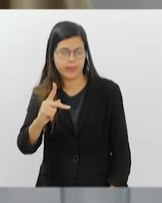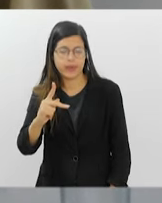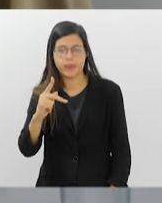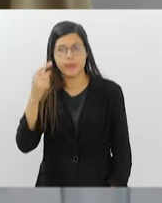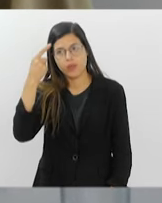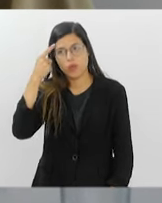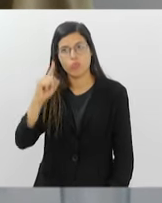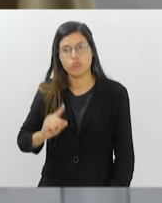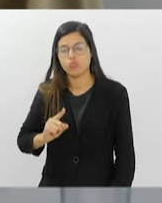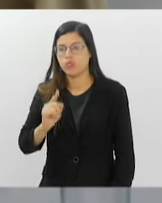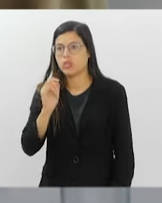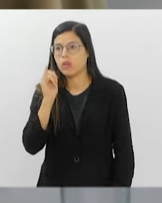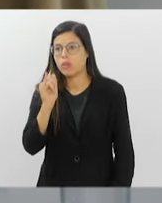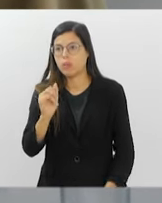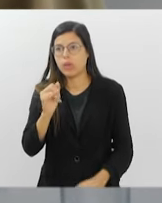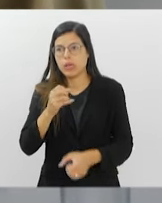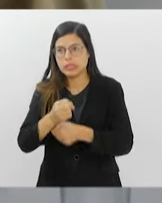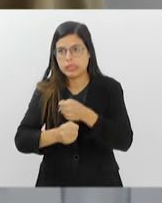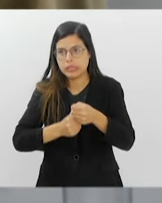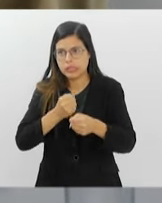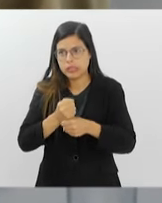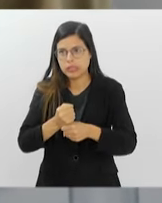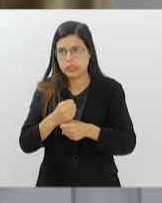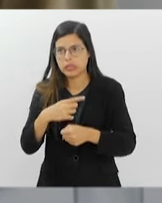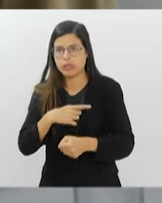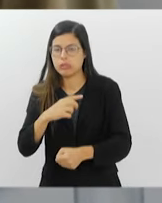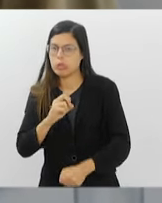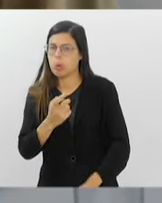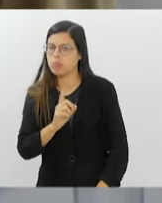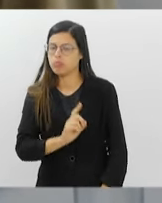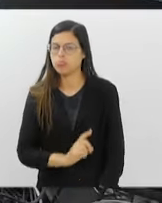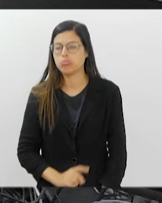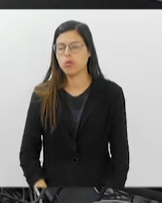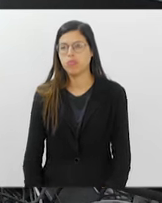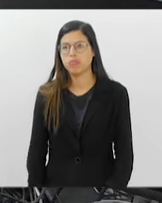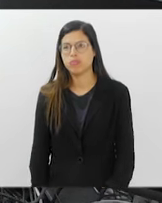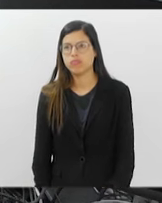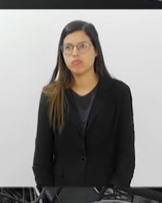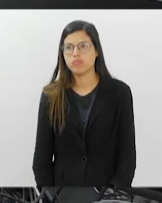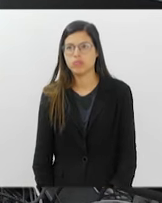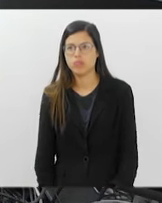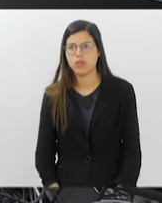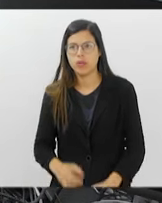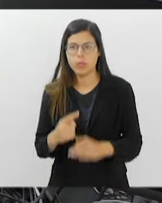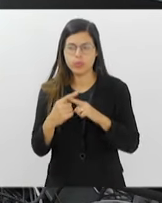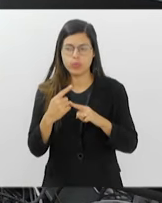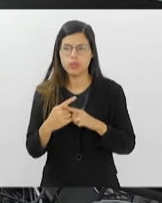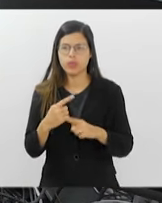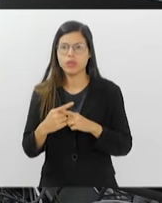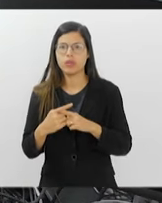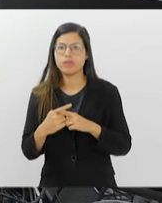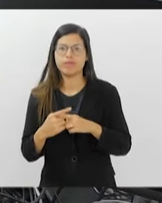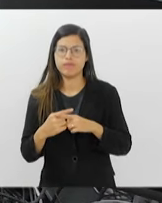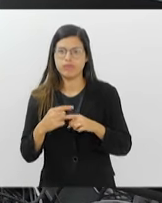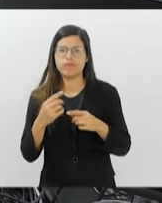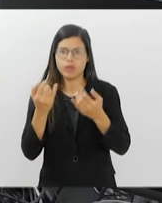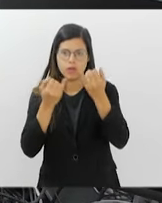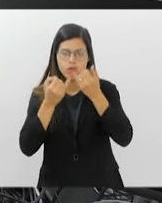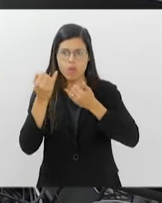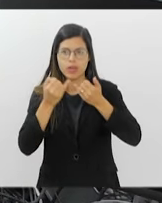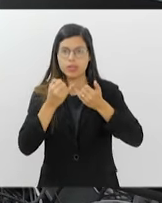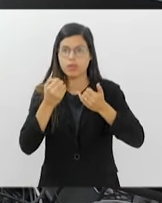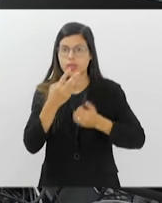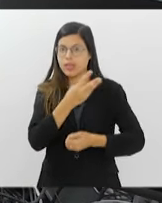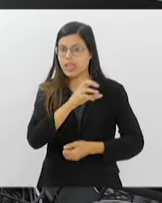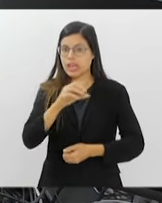se esse ano vai ter não foi me informado é não chegou a informação de que o governo receberá 300 ingressos por dia